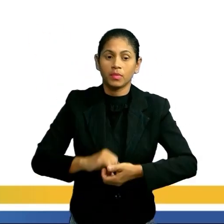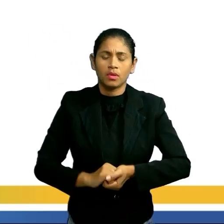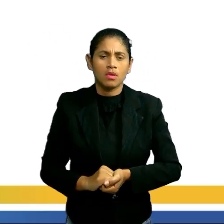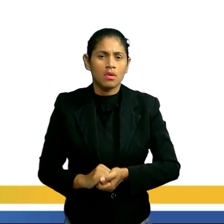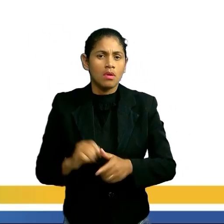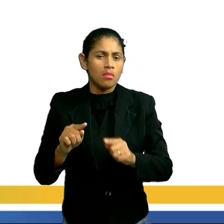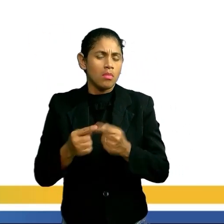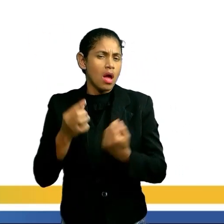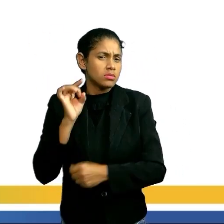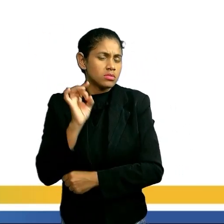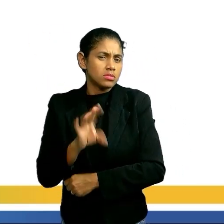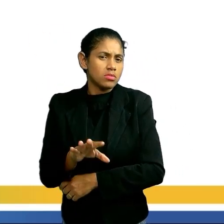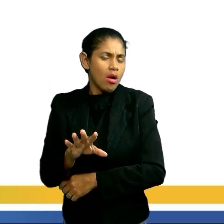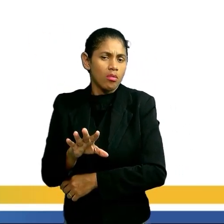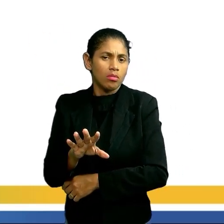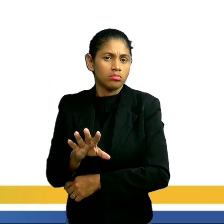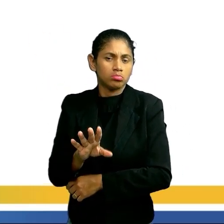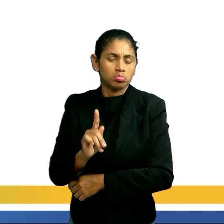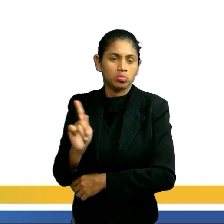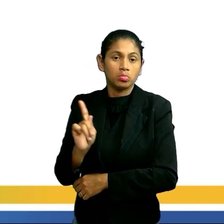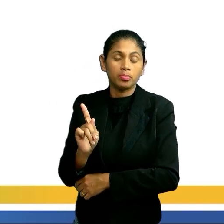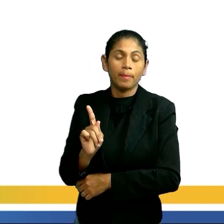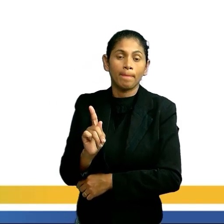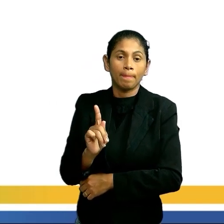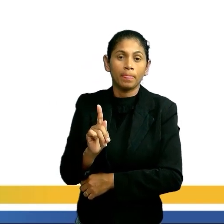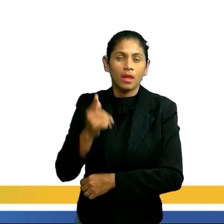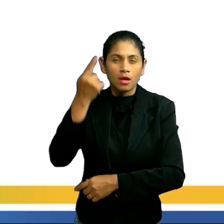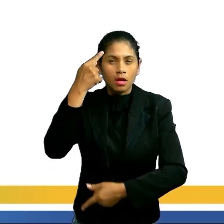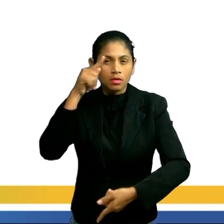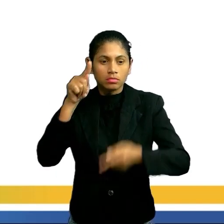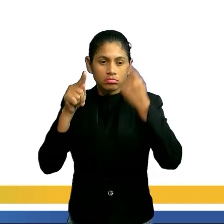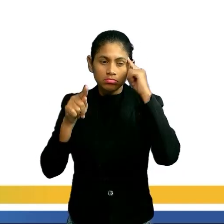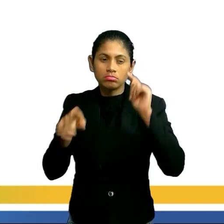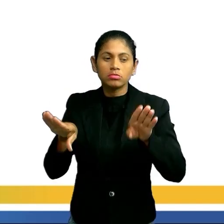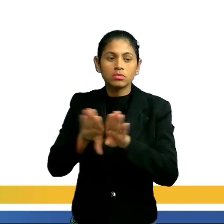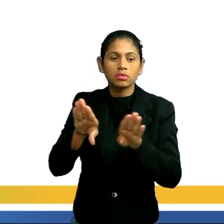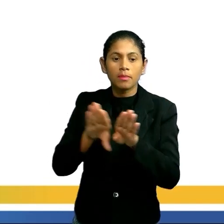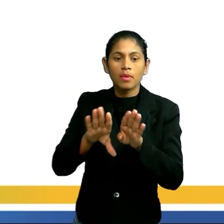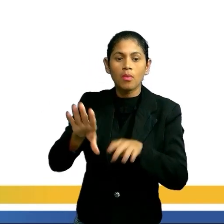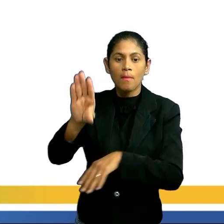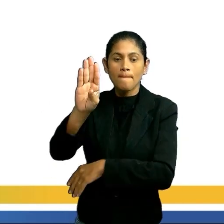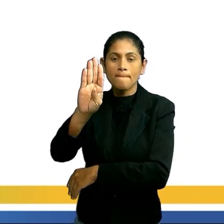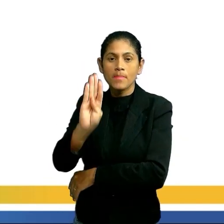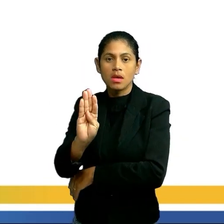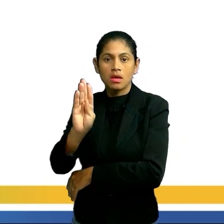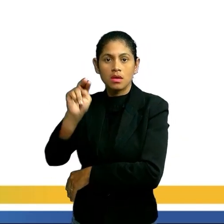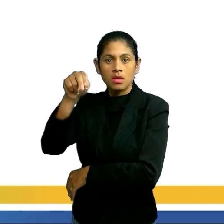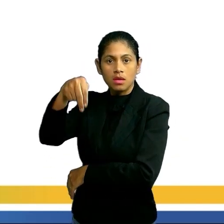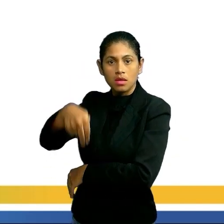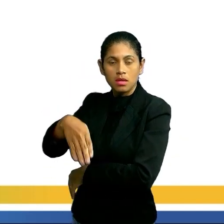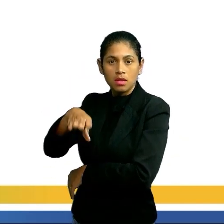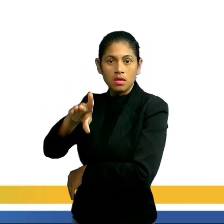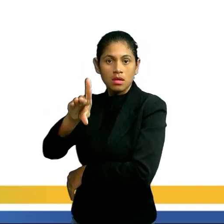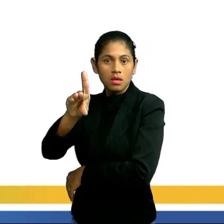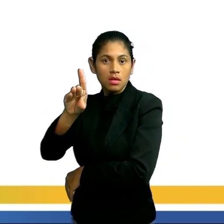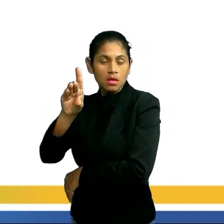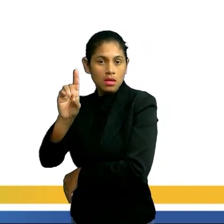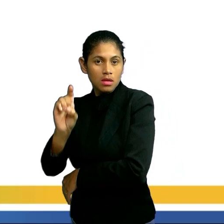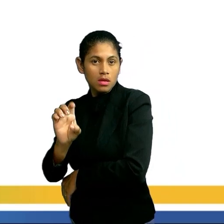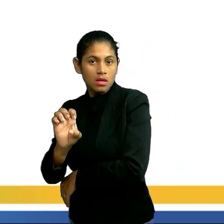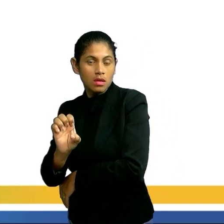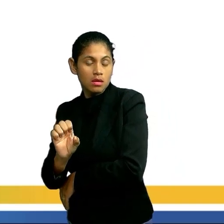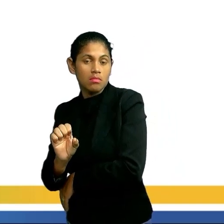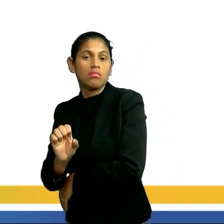da história. Ele também cria, né, o BNDE, que é um banco, que esse banco tinha como intenção fazer o